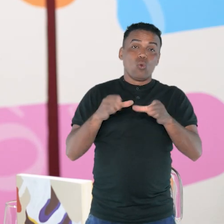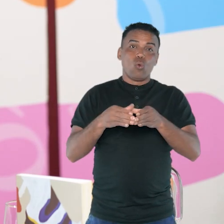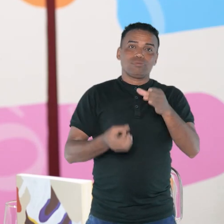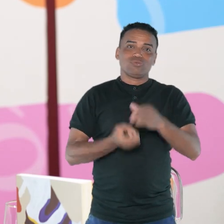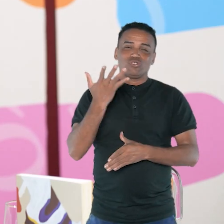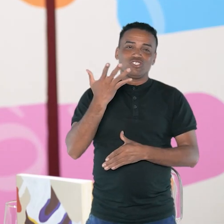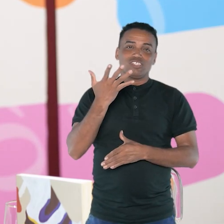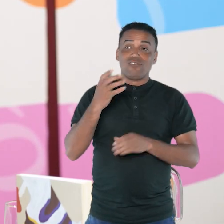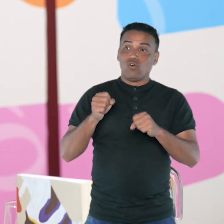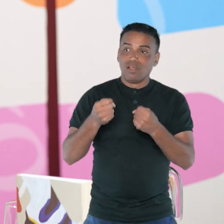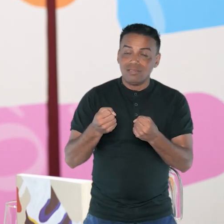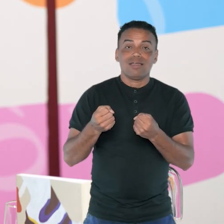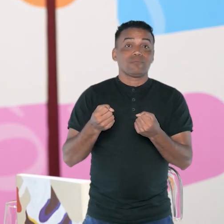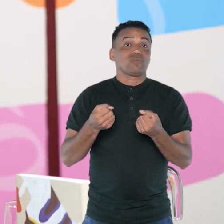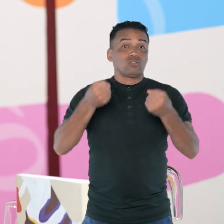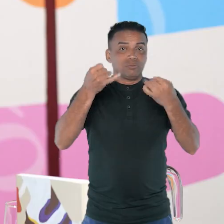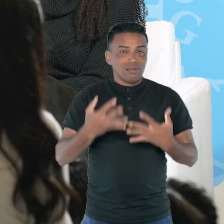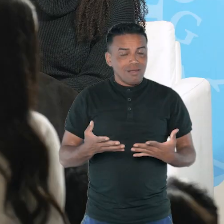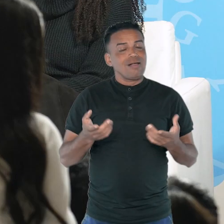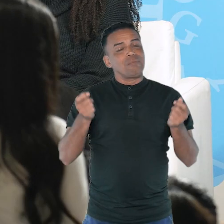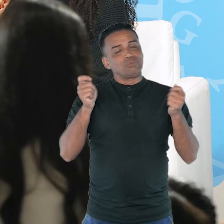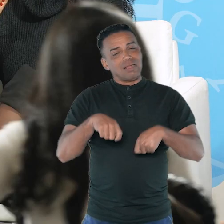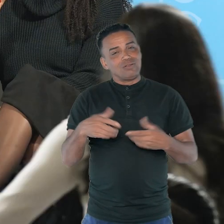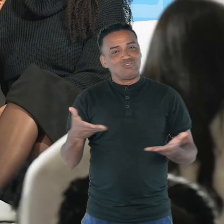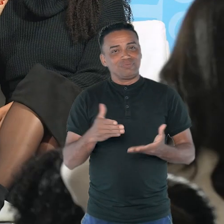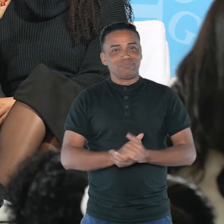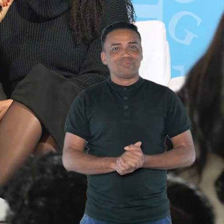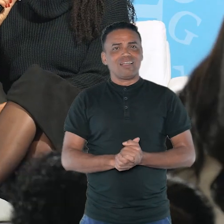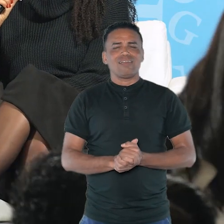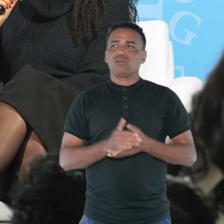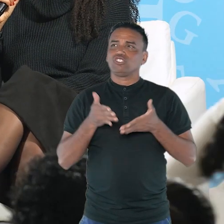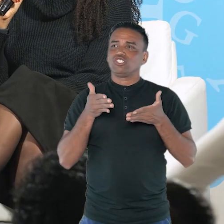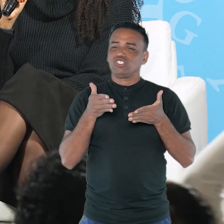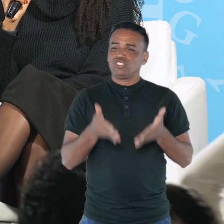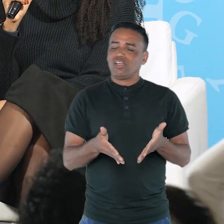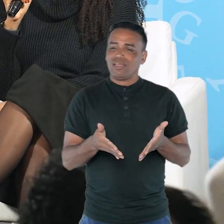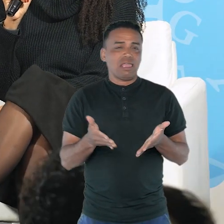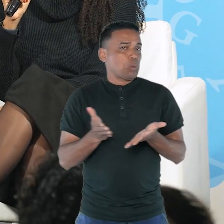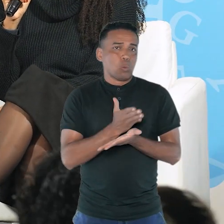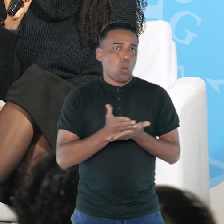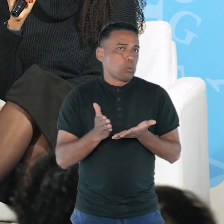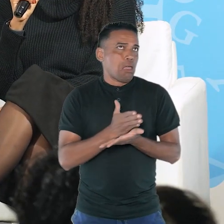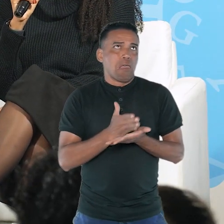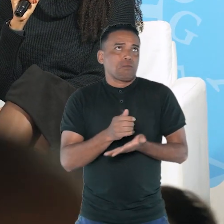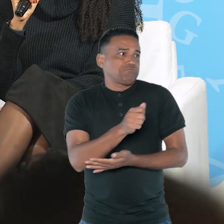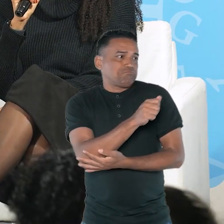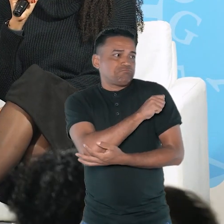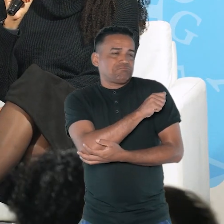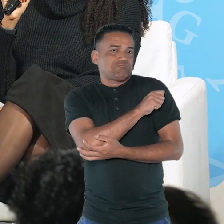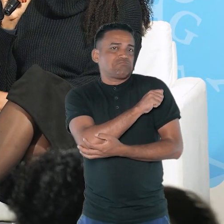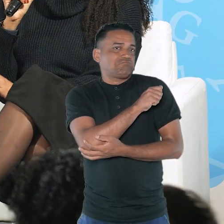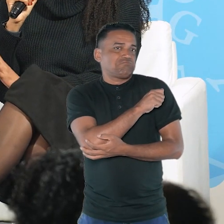aqui hoje falando dessa possibilidade. Eu cheguei como qualquer estudante